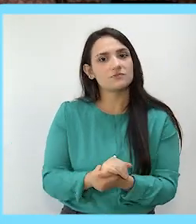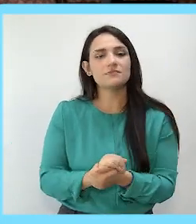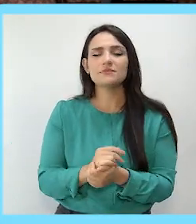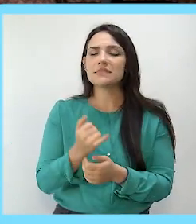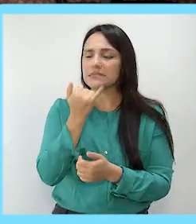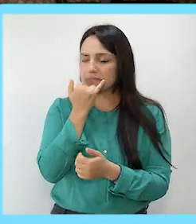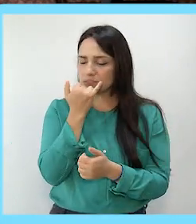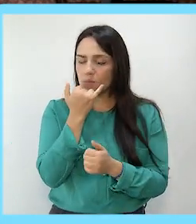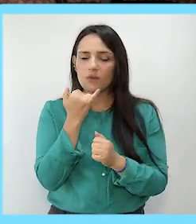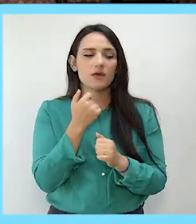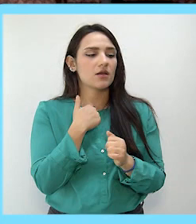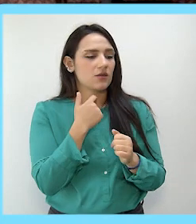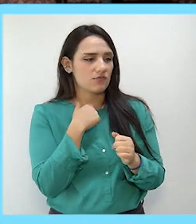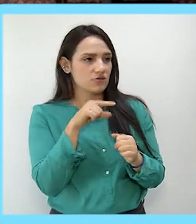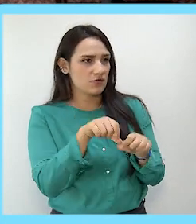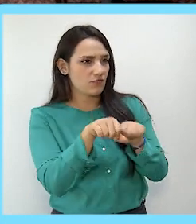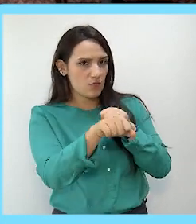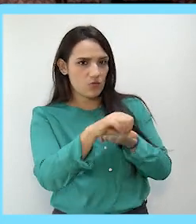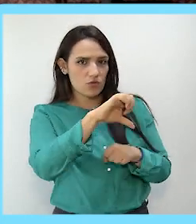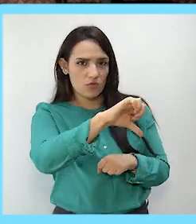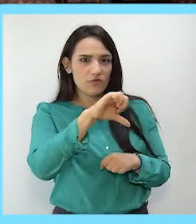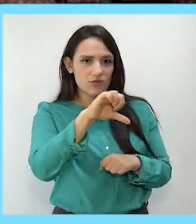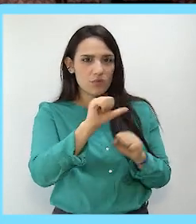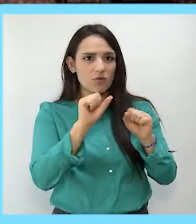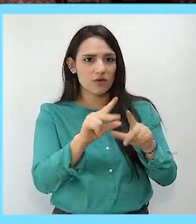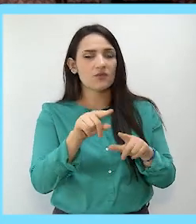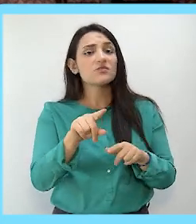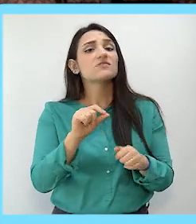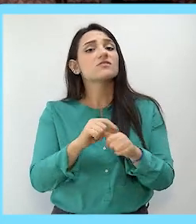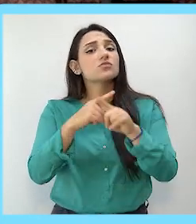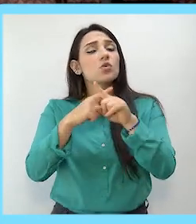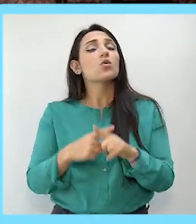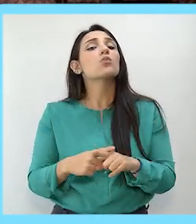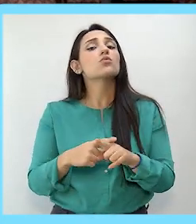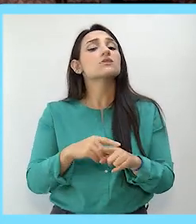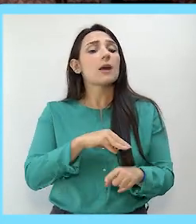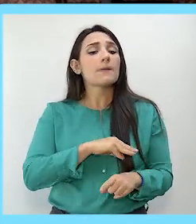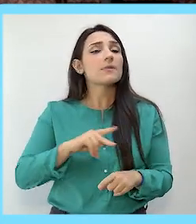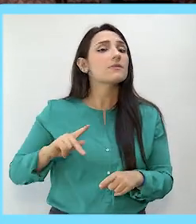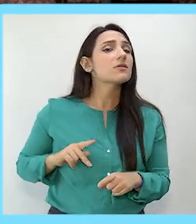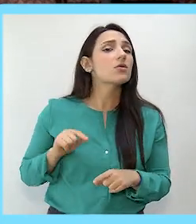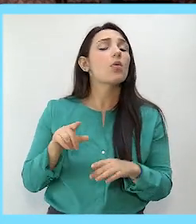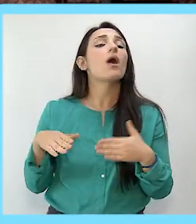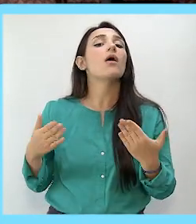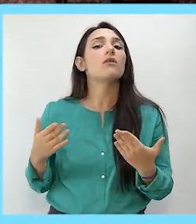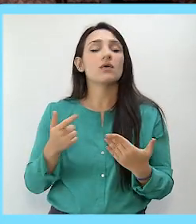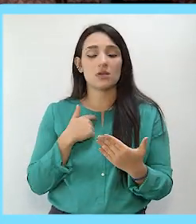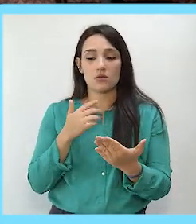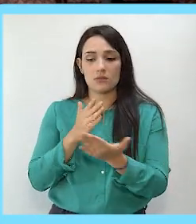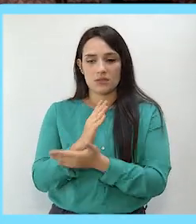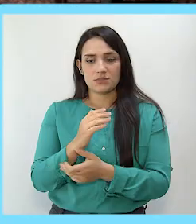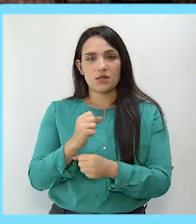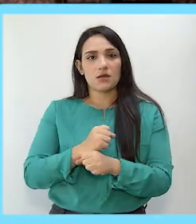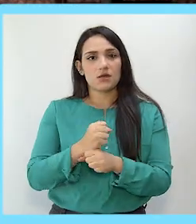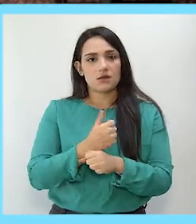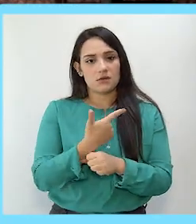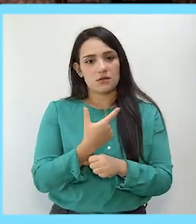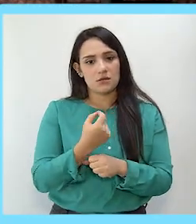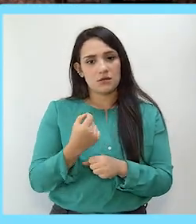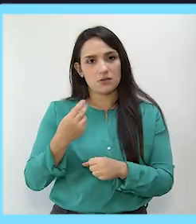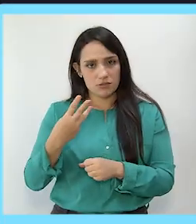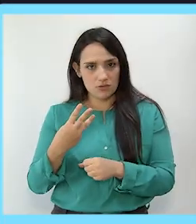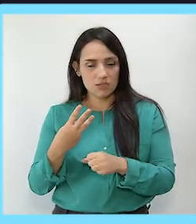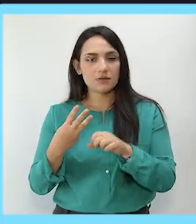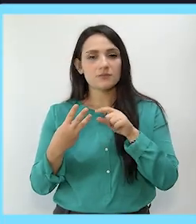meada, só formou em 99 Foi. e fez concurso para o MP do Mato Grosso quando? eu passei no Mato Grosso em 2003.